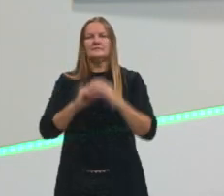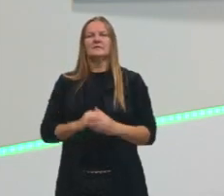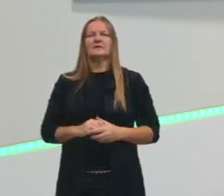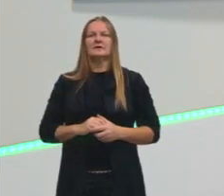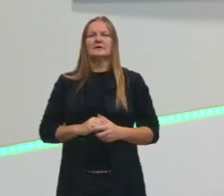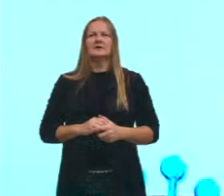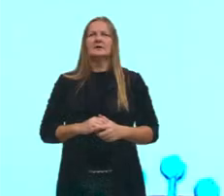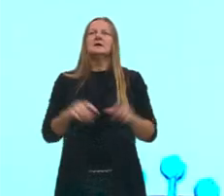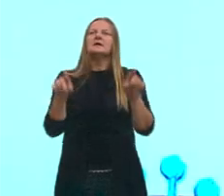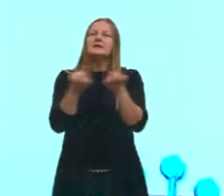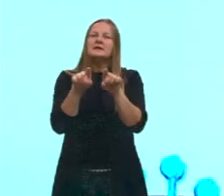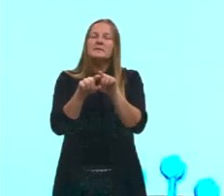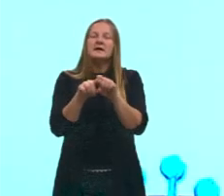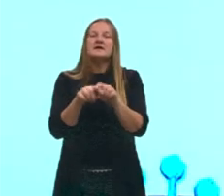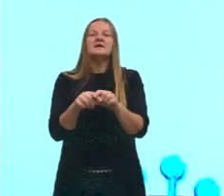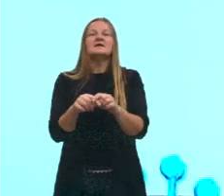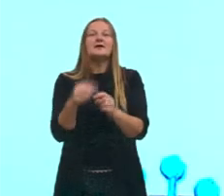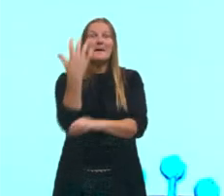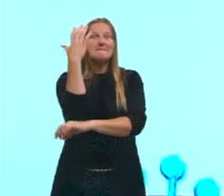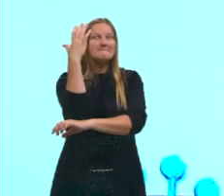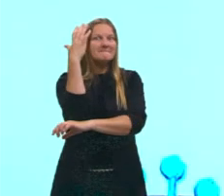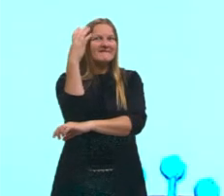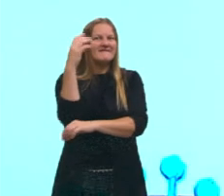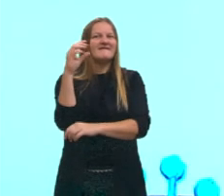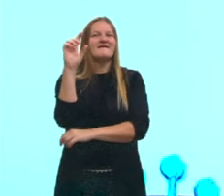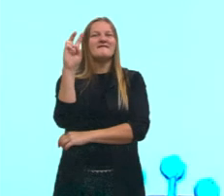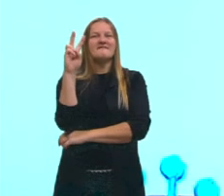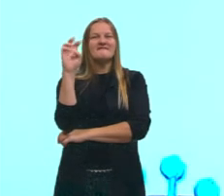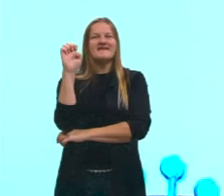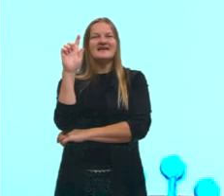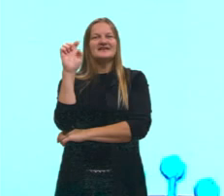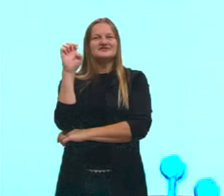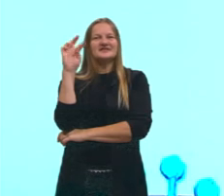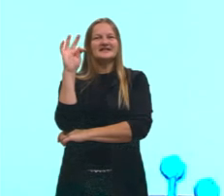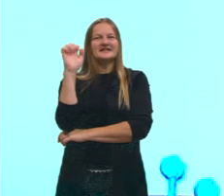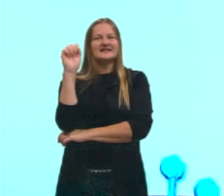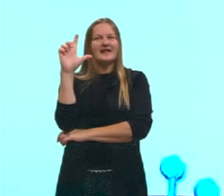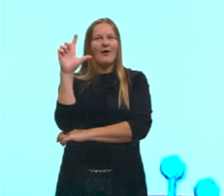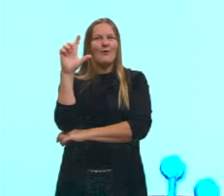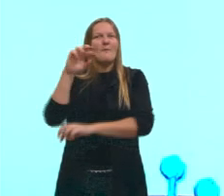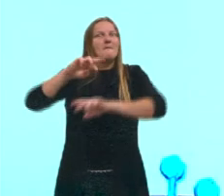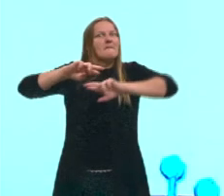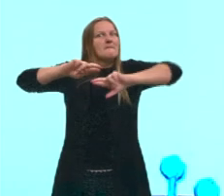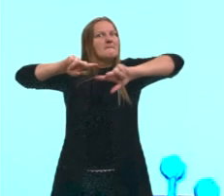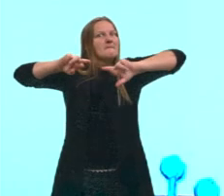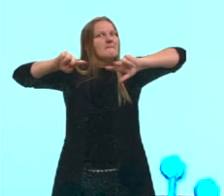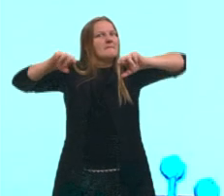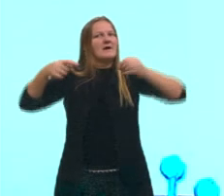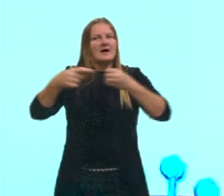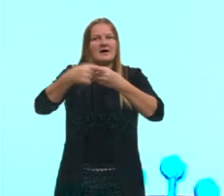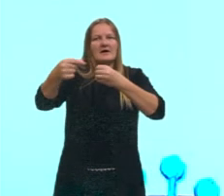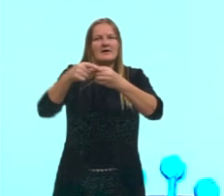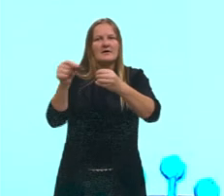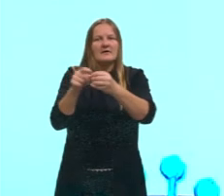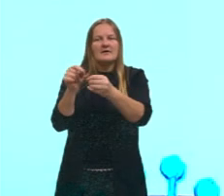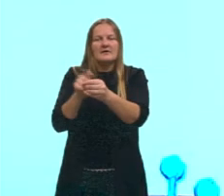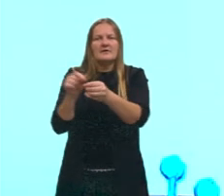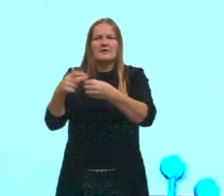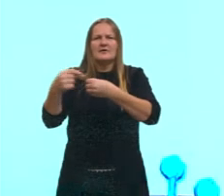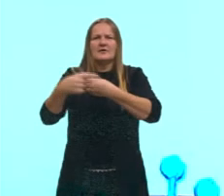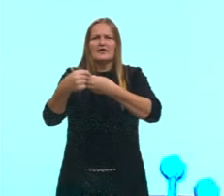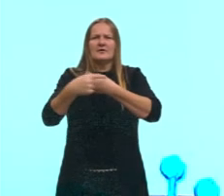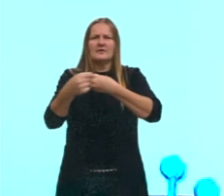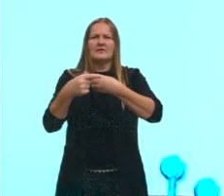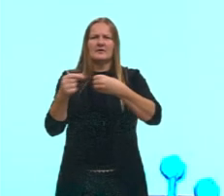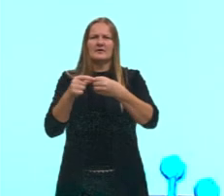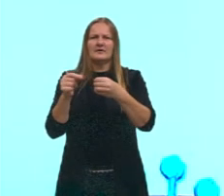eucarionte também tá aqui a célula vegetal tá lembrando a célula vegetal ainda tem mais organelas tem parede celular tem couro